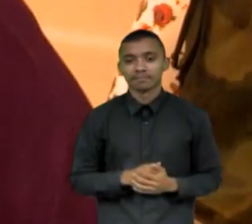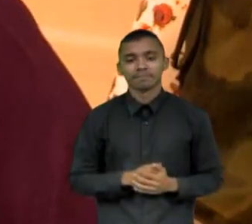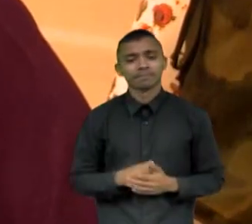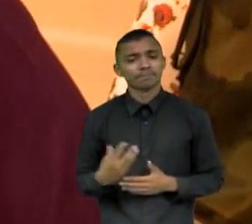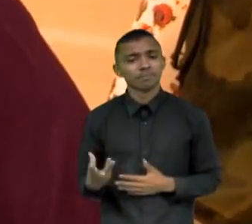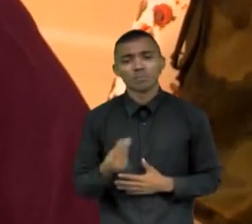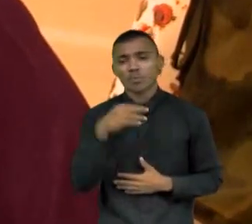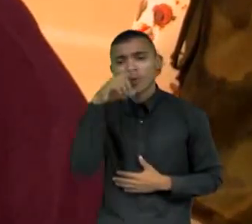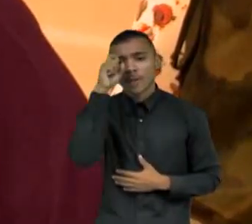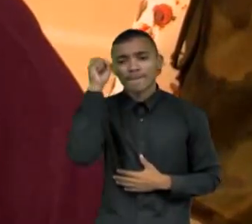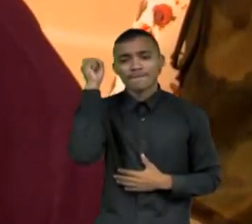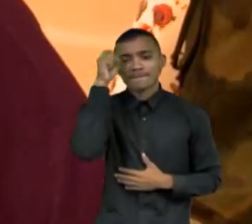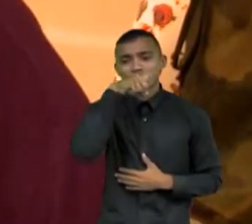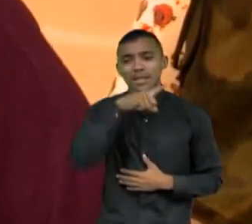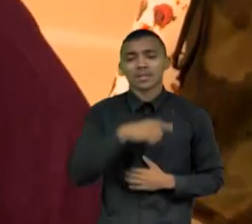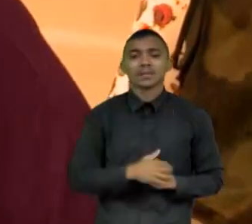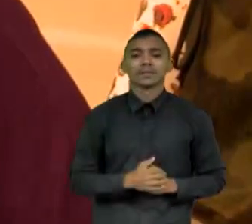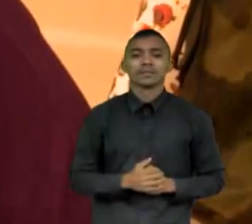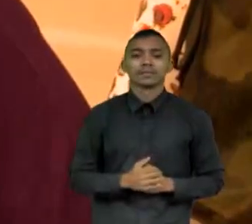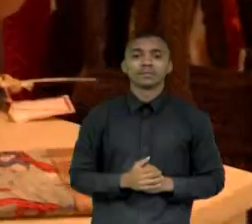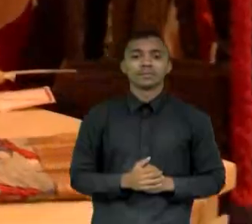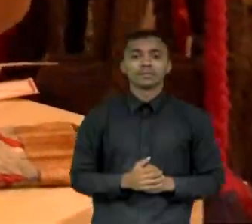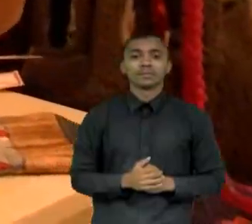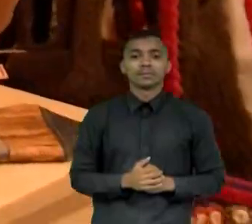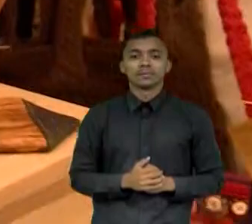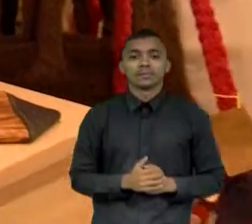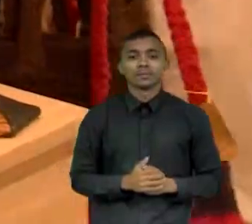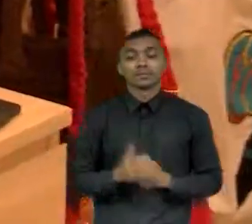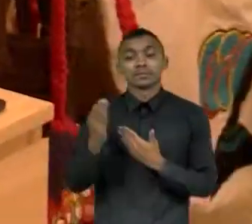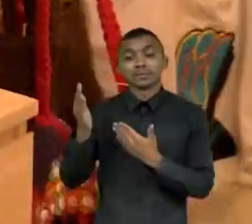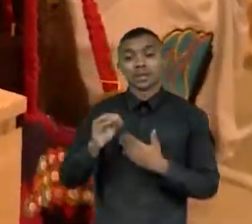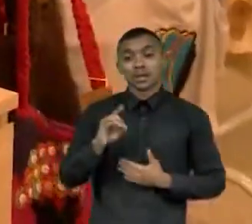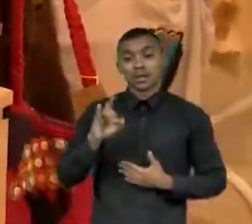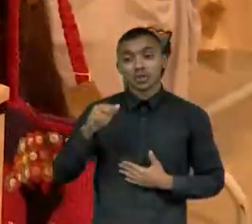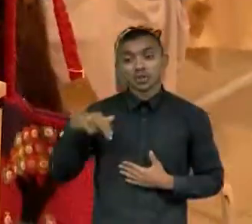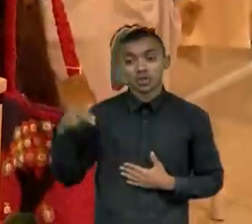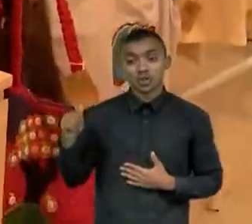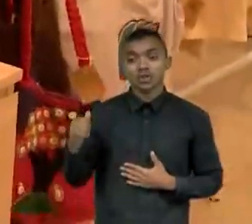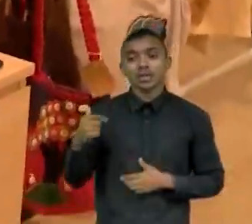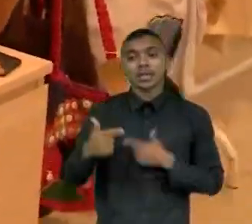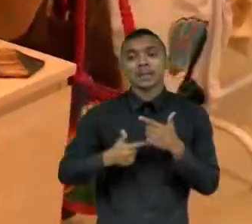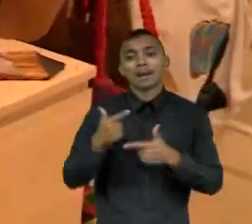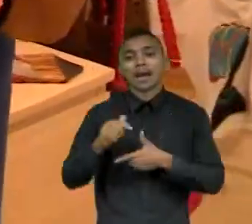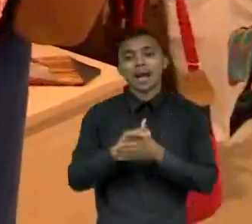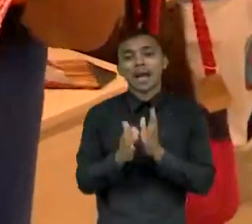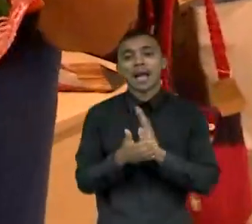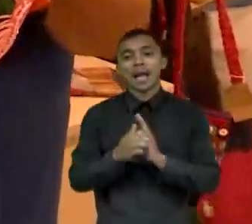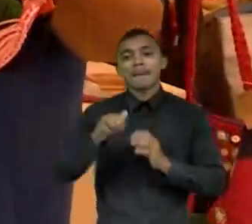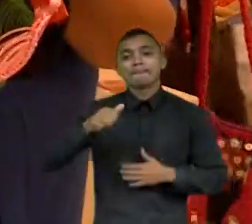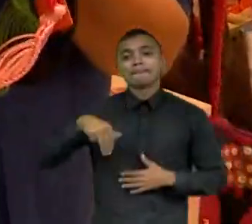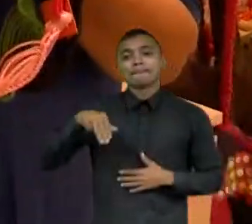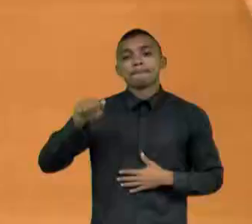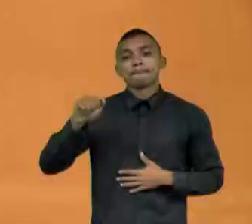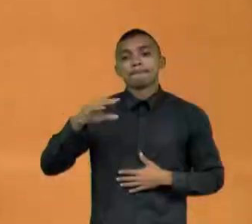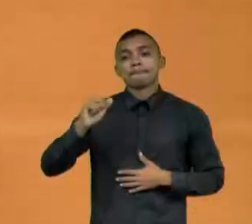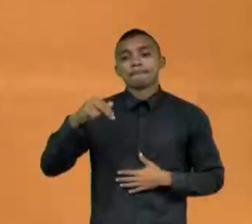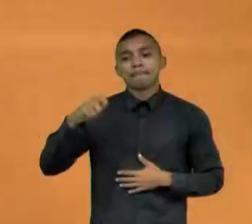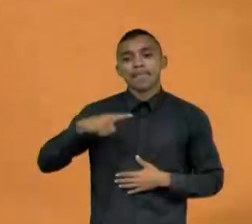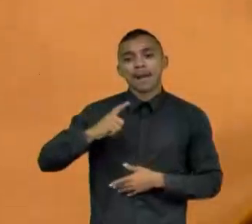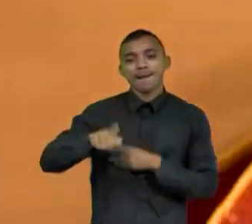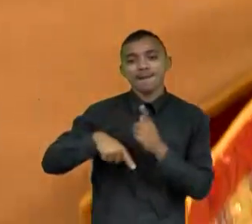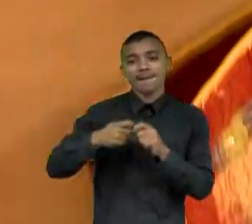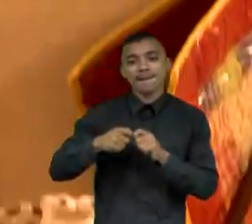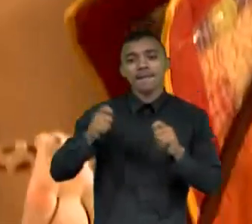muito mais difícil a gente chegar onde está. Diana trabalha com a arte macramê, uma técnica que usa nós e dá para